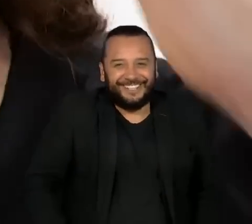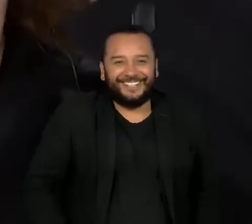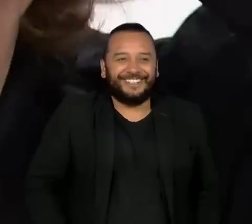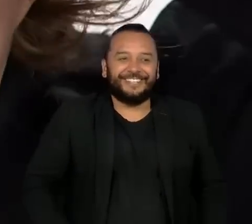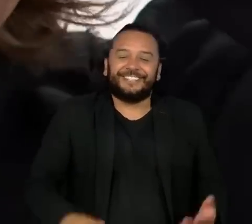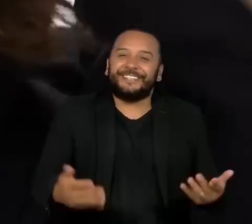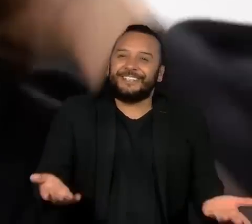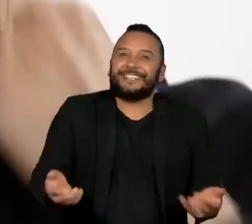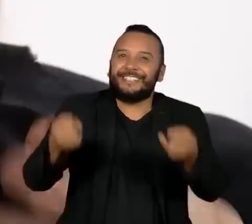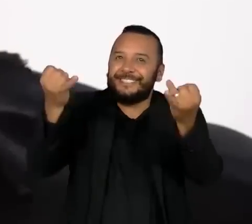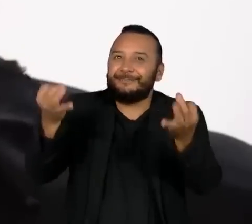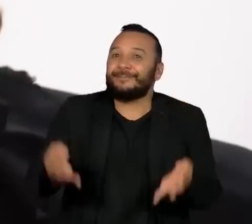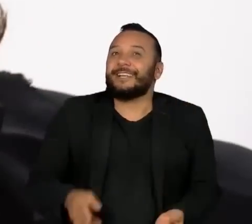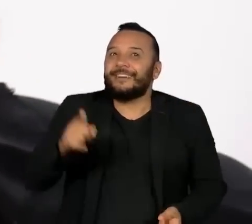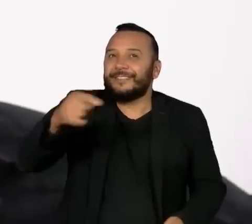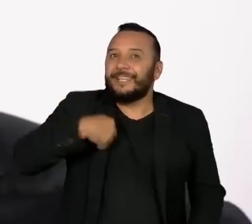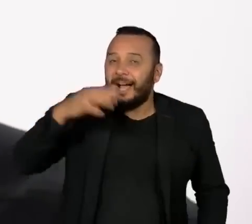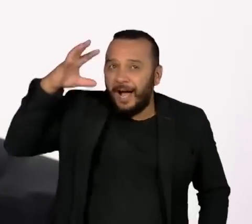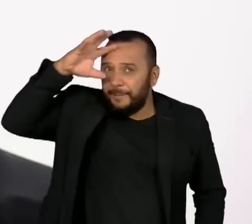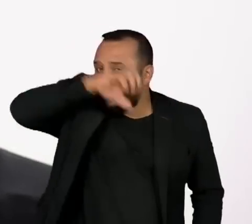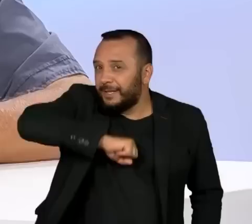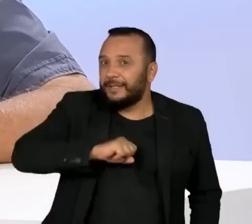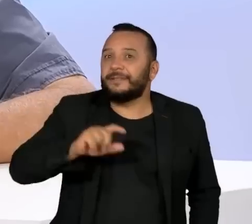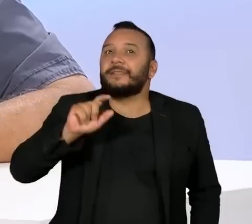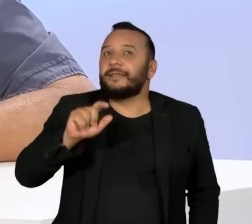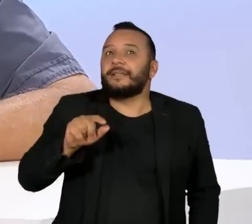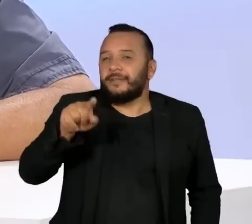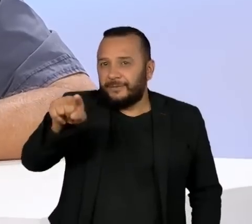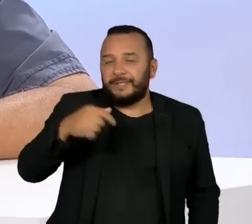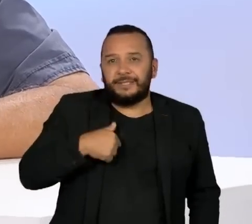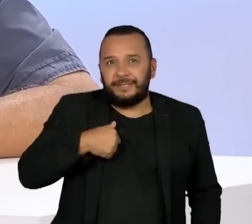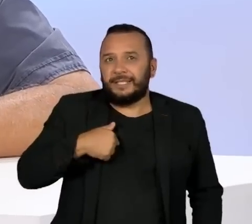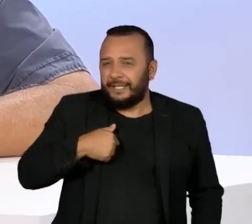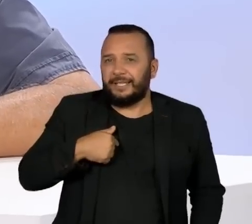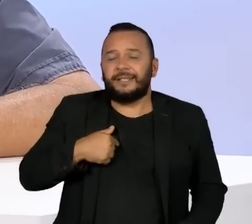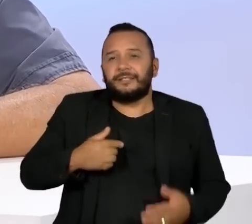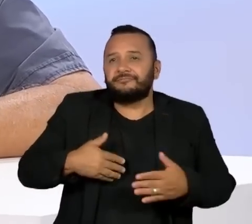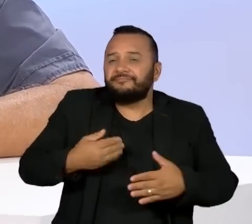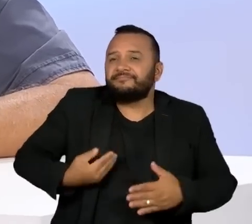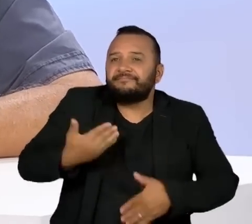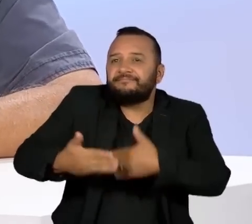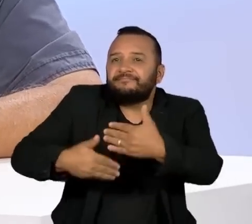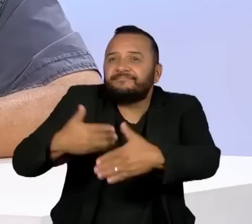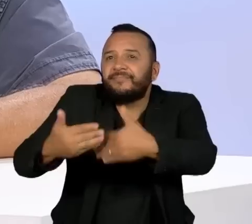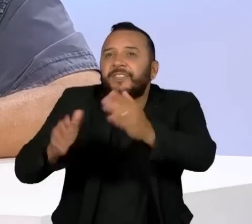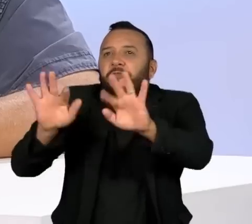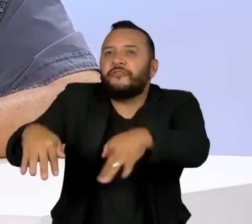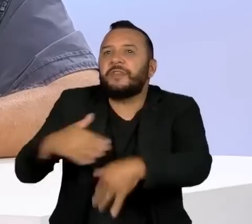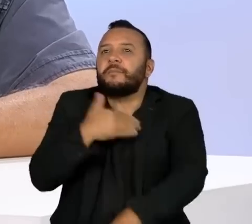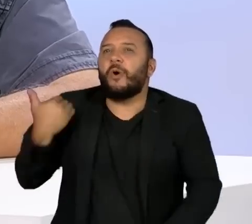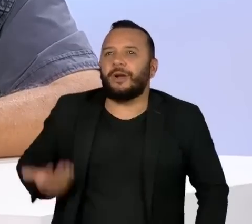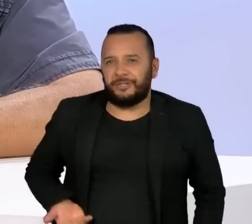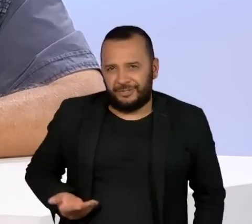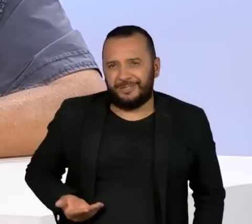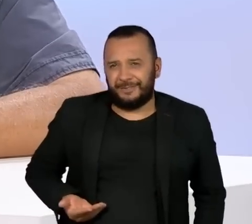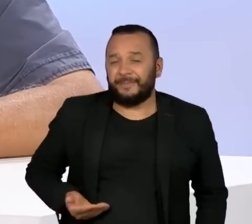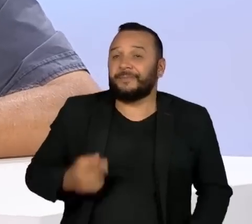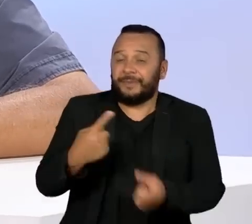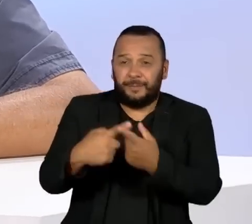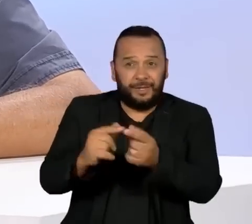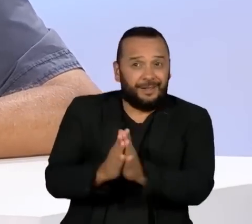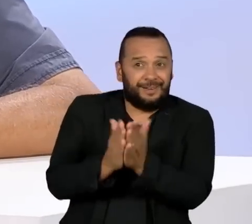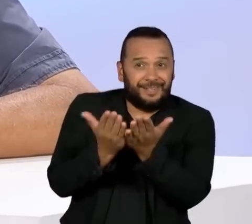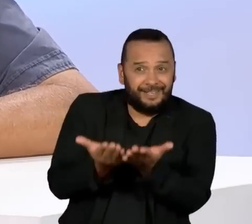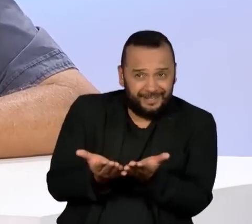Mas me conta o que você aprendeu sobre a sua própria finitude, assim, com esse arco, né? Com o livro, com a